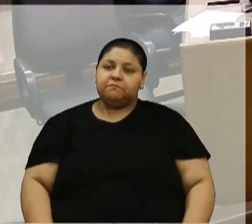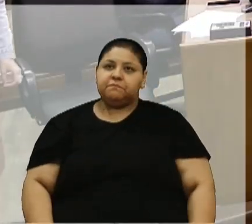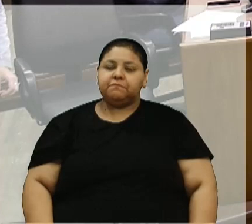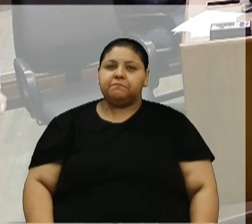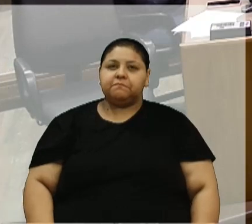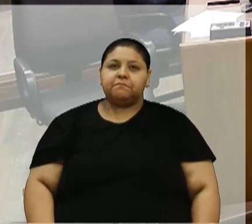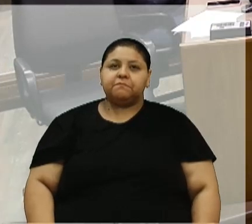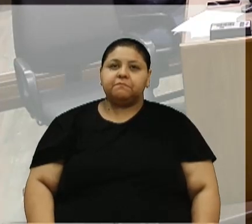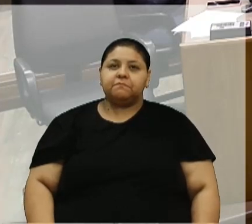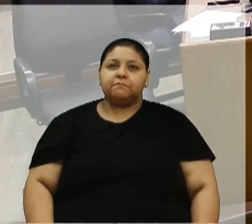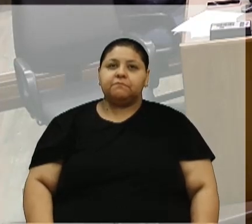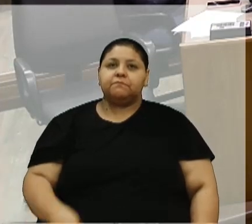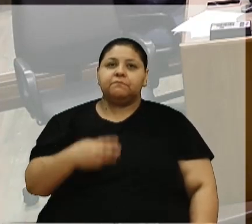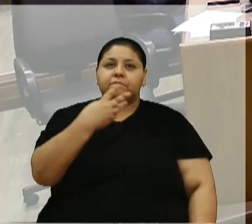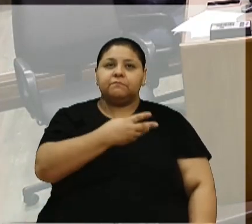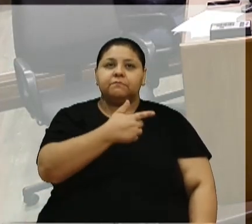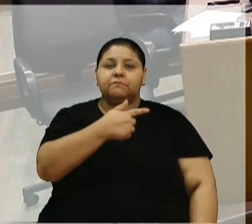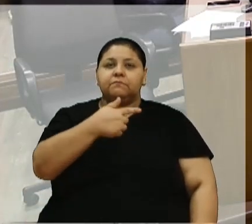Parecer